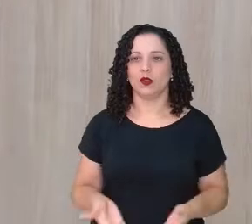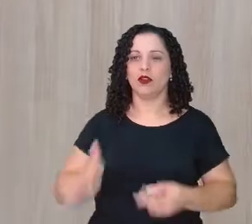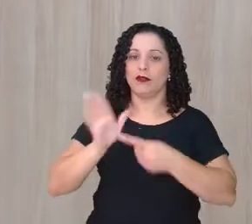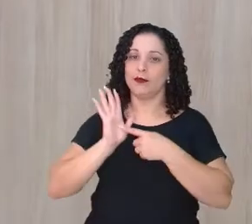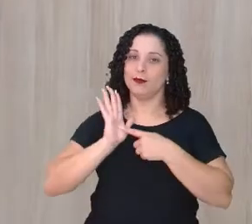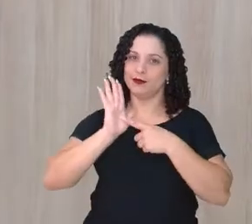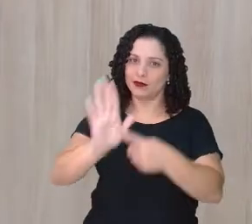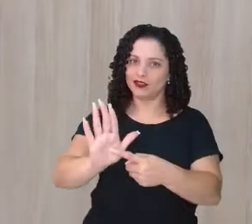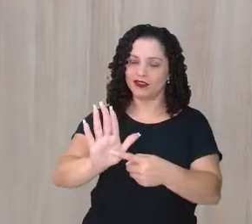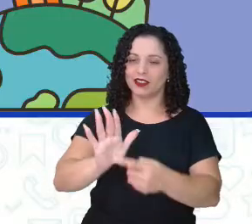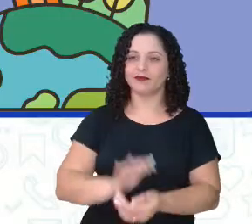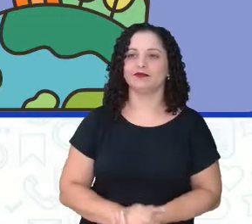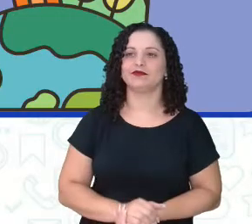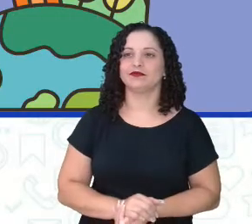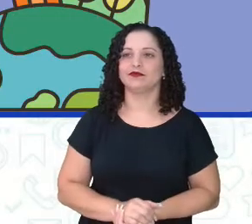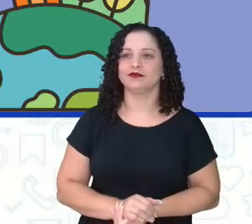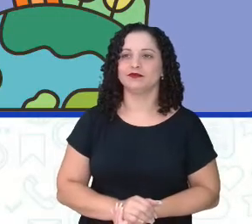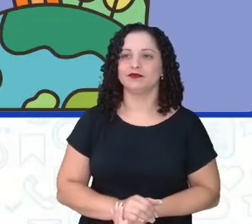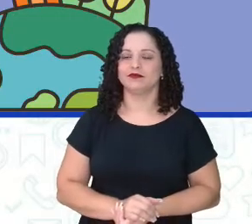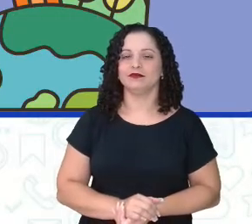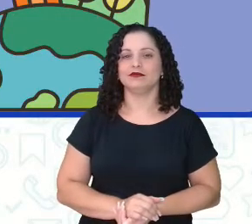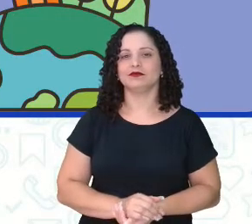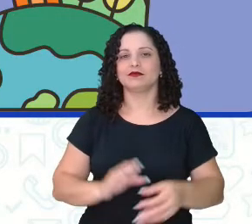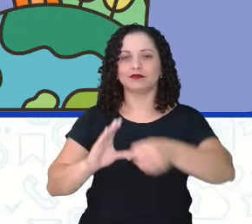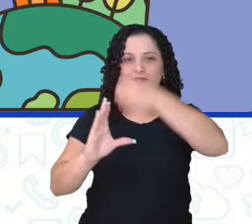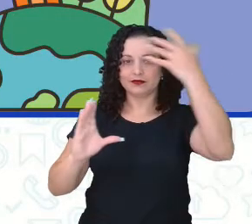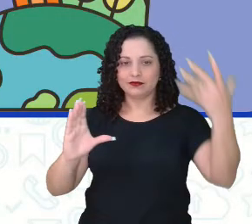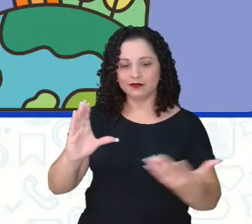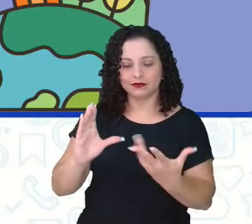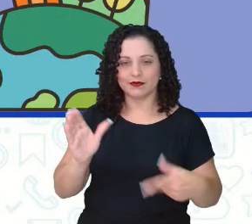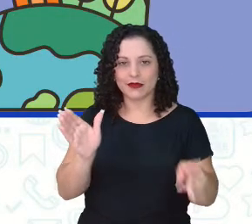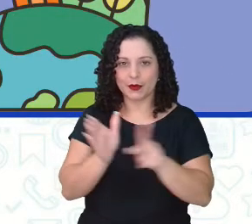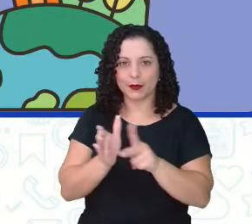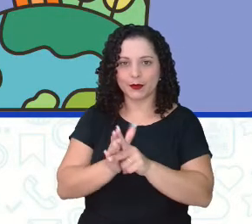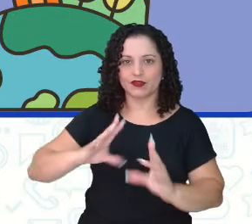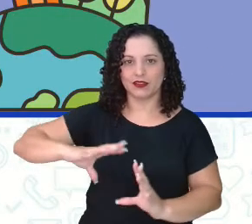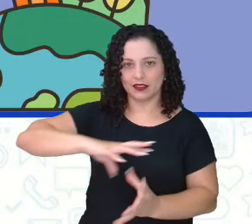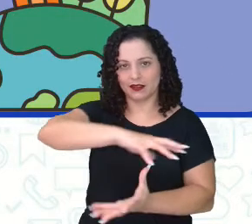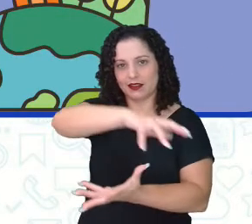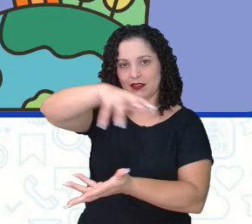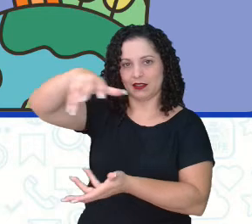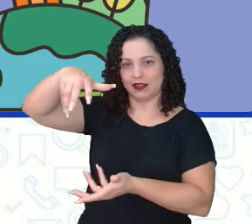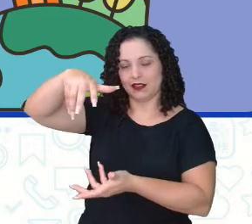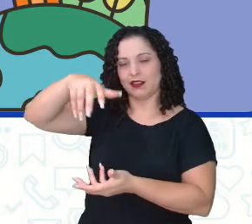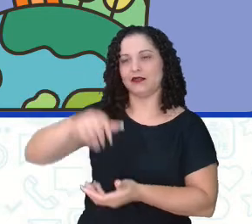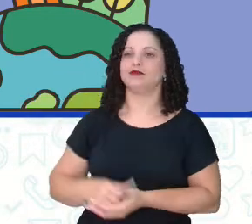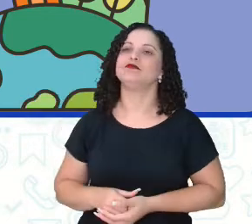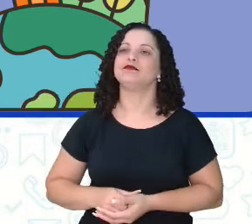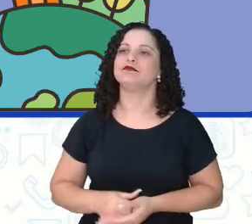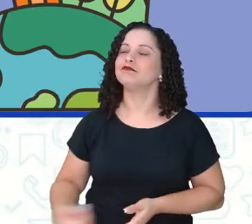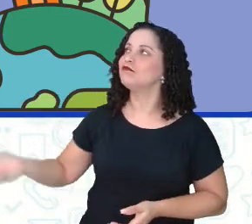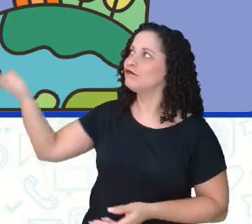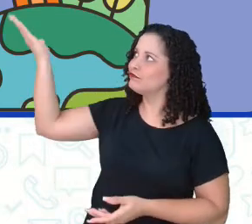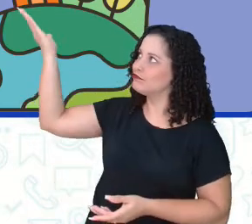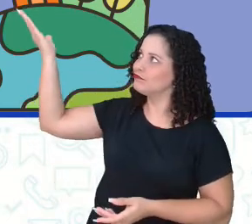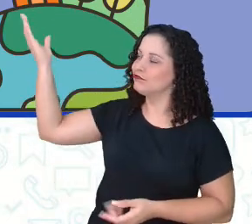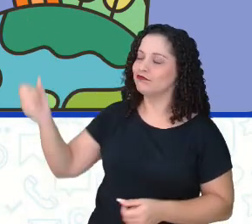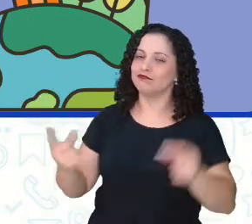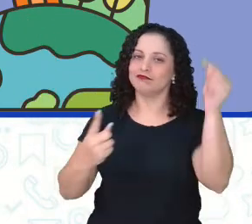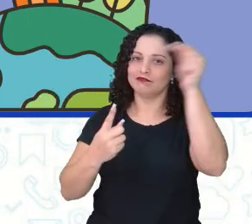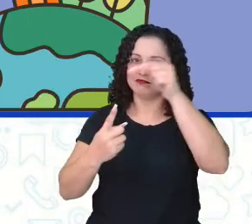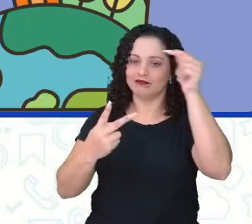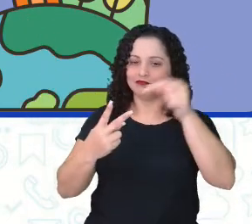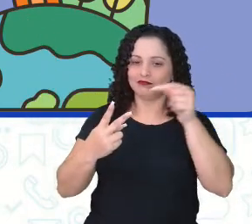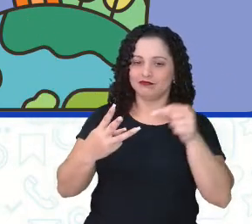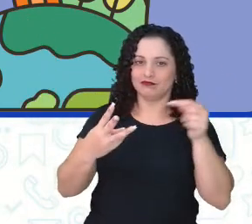vocês? Então, a Terra e seus componentes. Então, eu tenho aí as esferas, a litosfera, a hidrosfera,